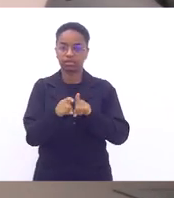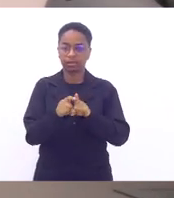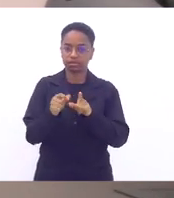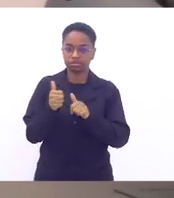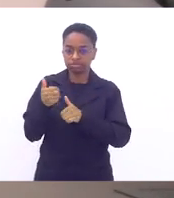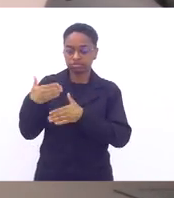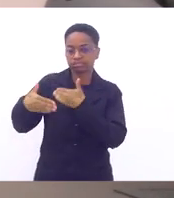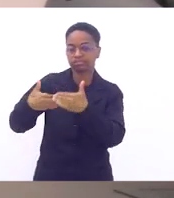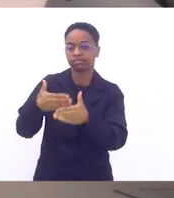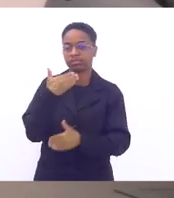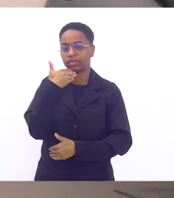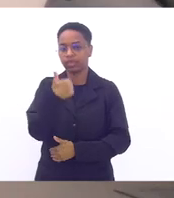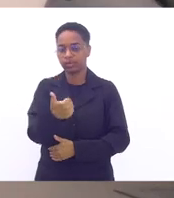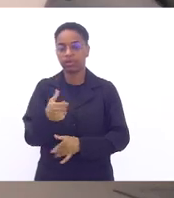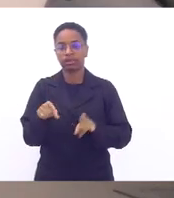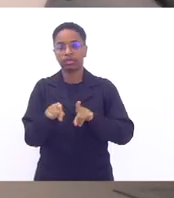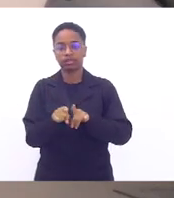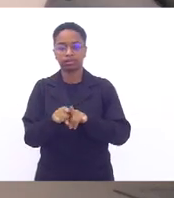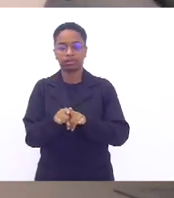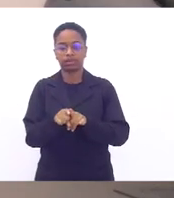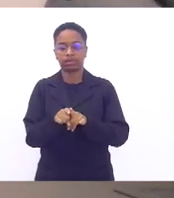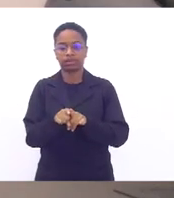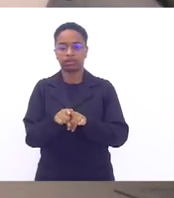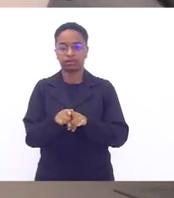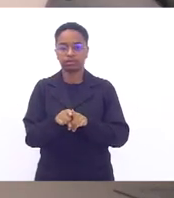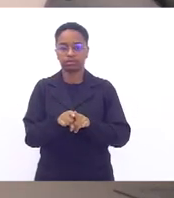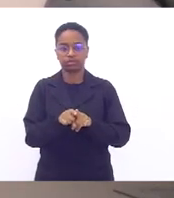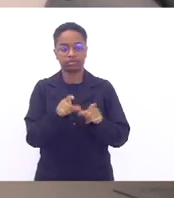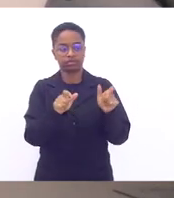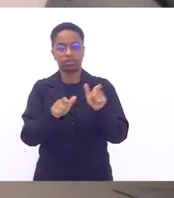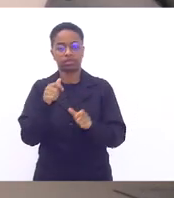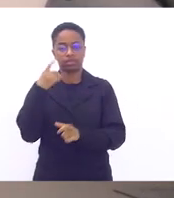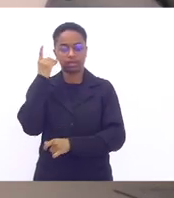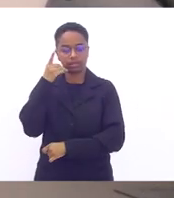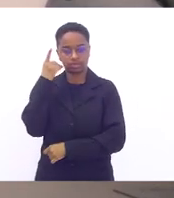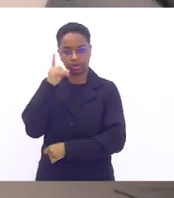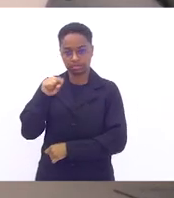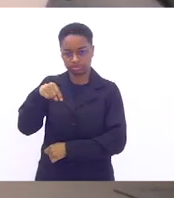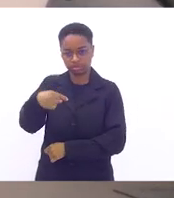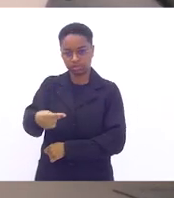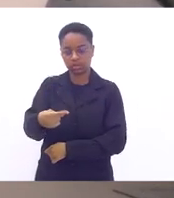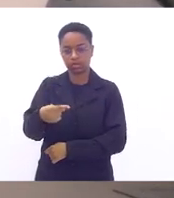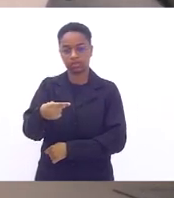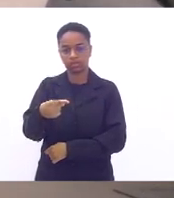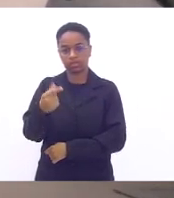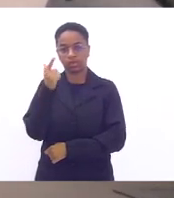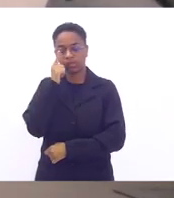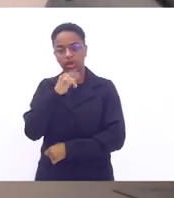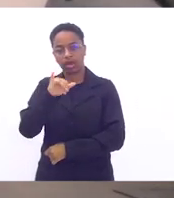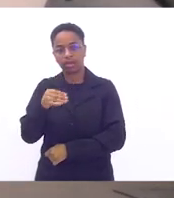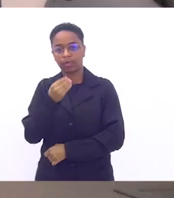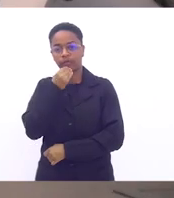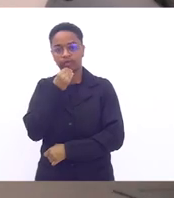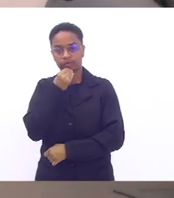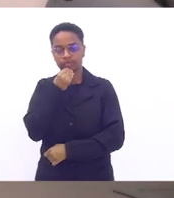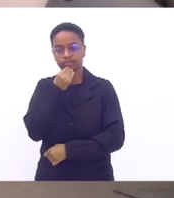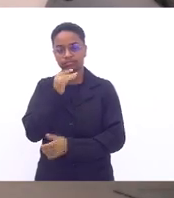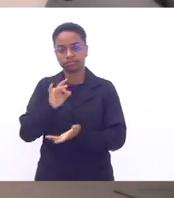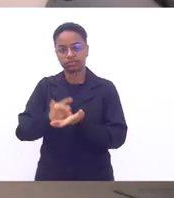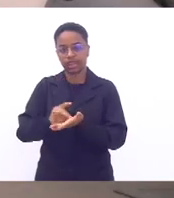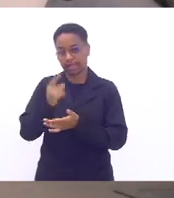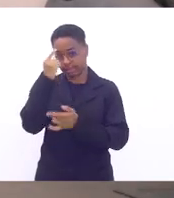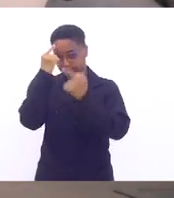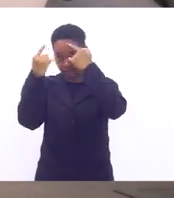aquilo que os deputados né poderão em seguida né é aproveitar como ideias que